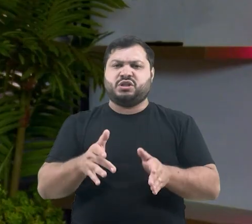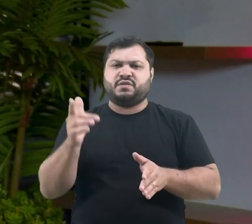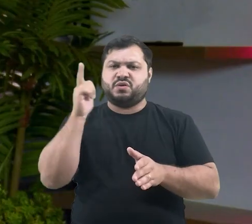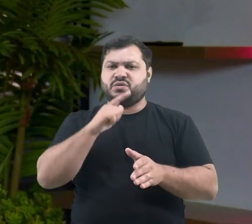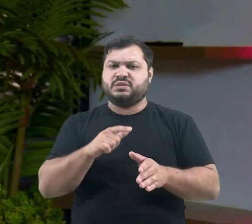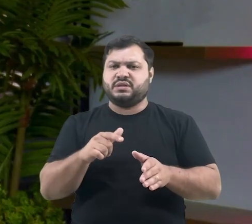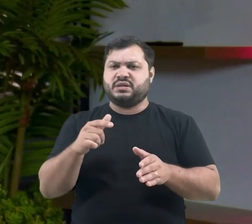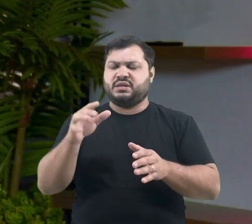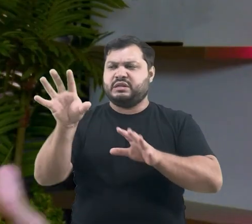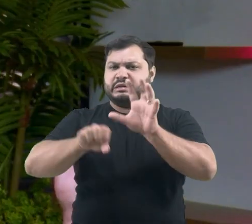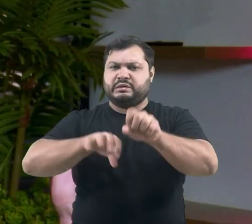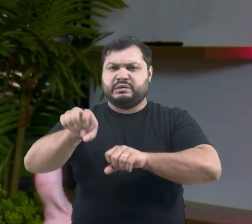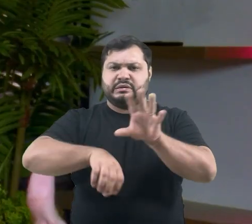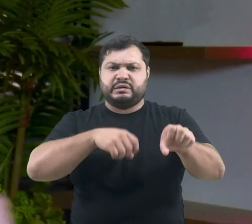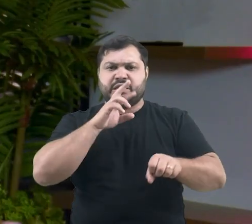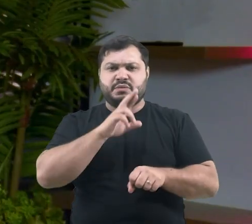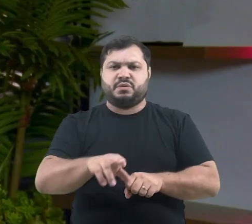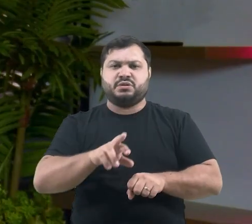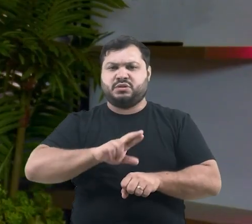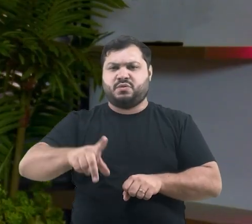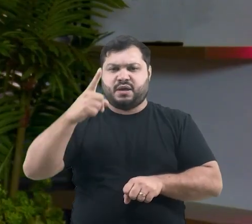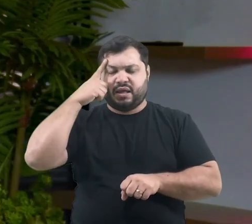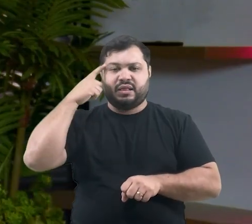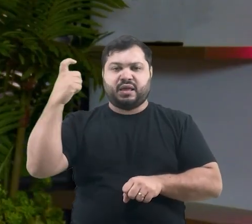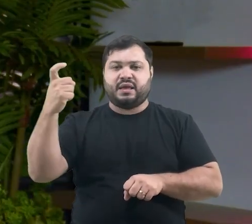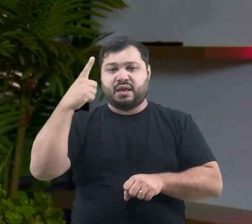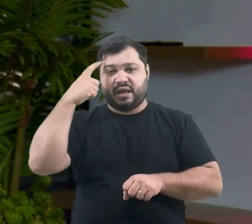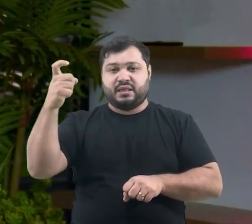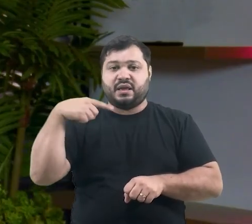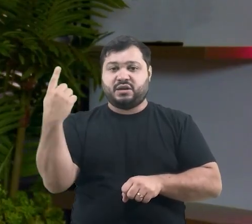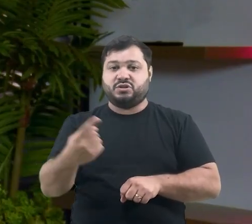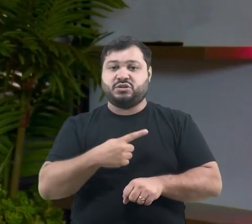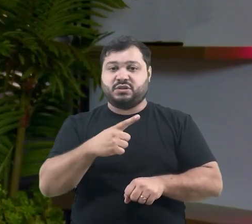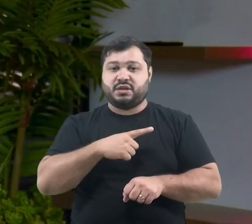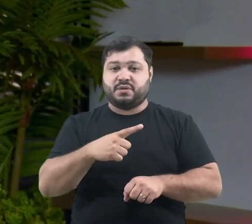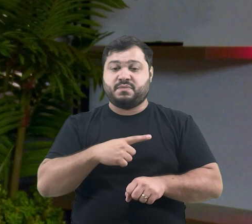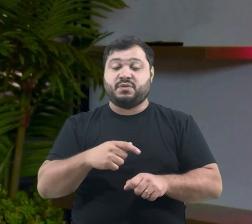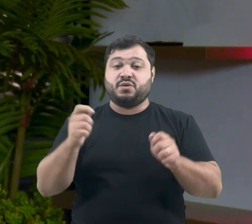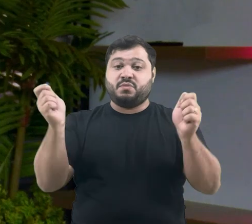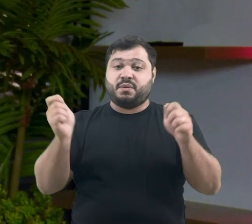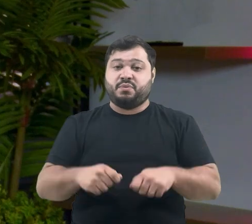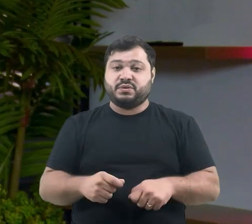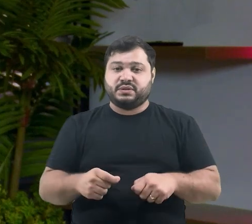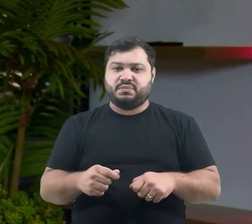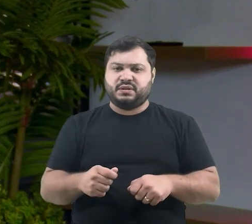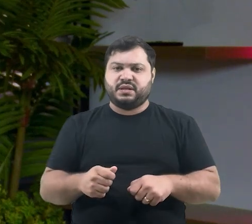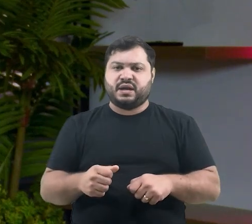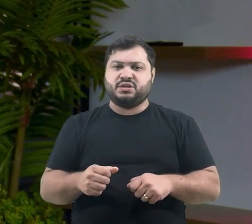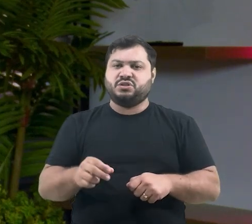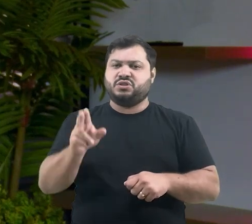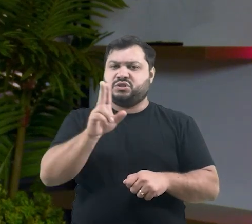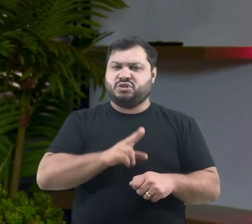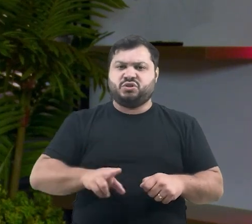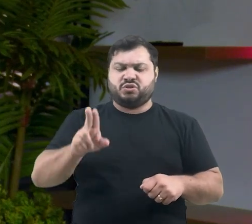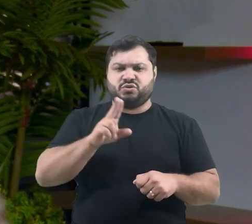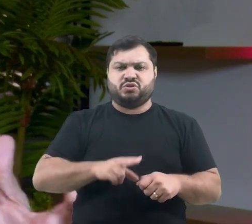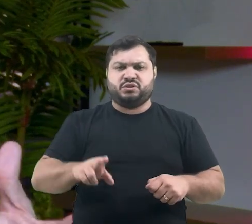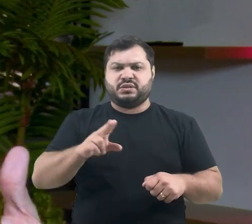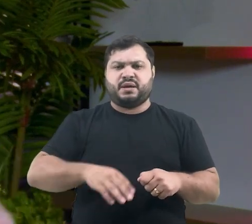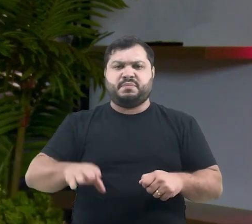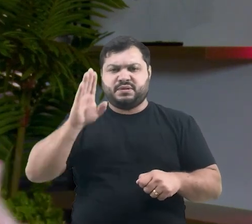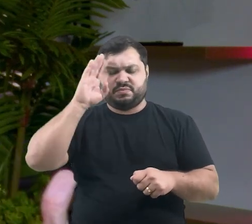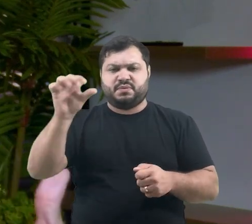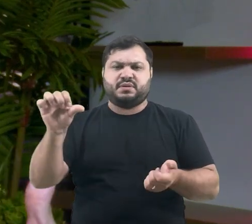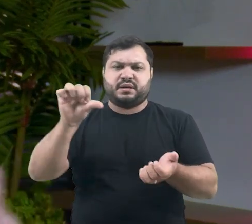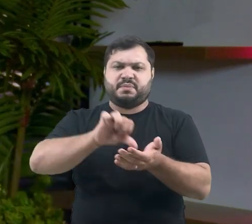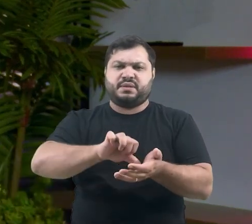já vai conseguir então ali extrair todas as respostas, mas não é essa a ideia. A ideia é que a gente tenha uma possibilidade de se utilizar,